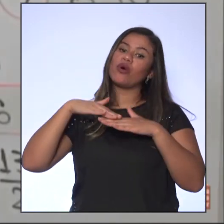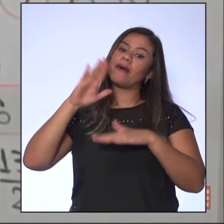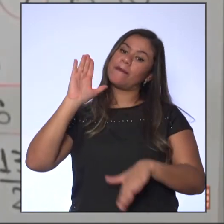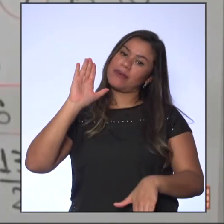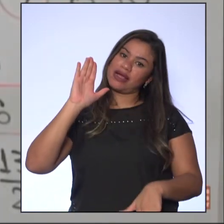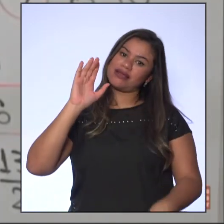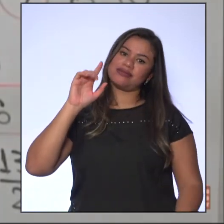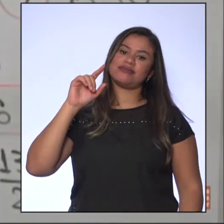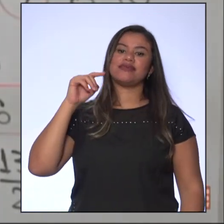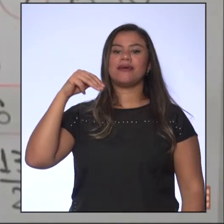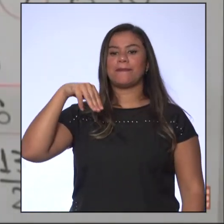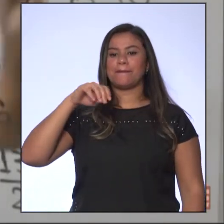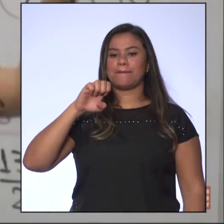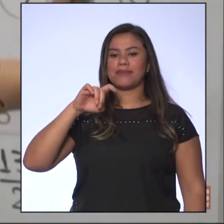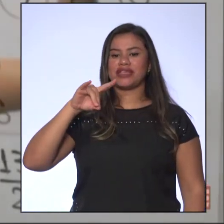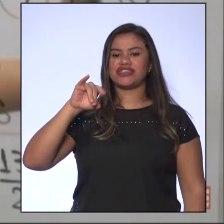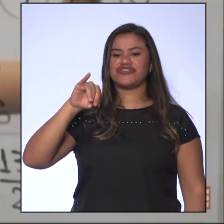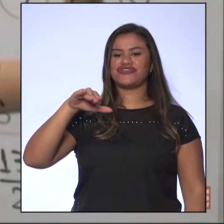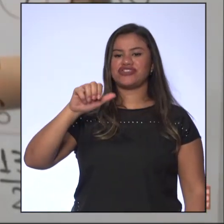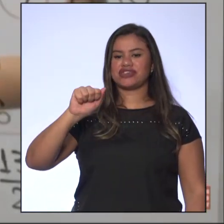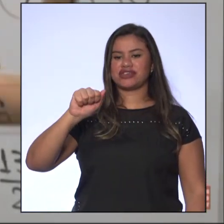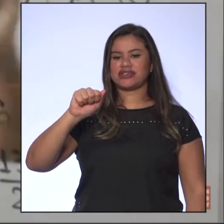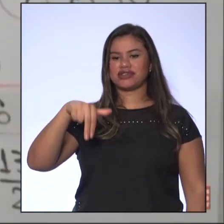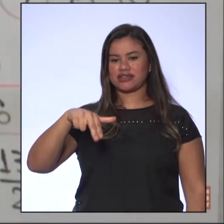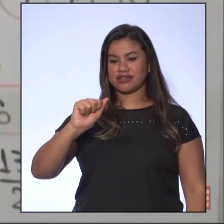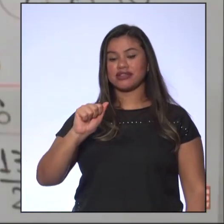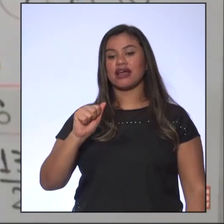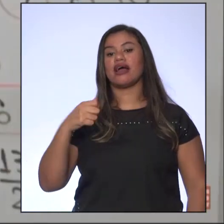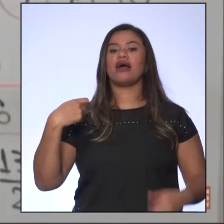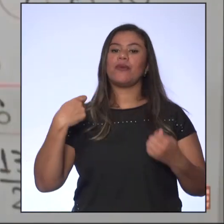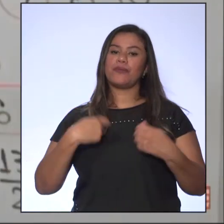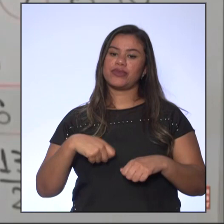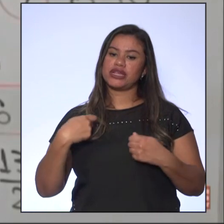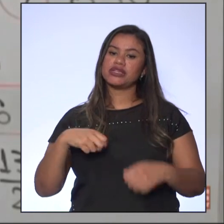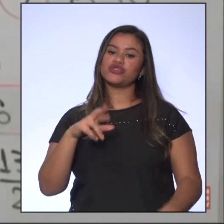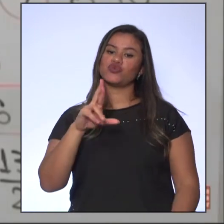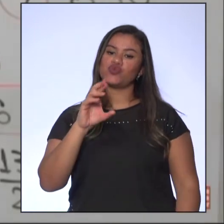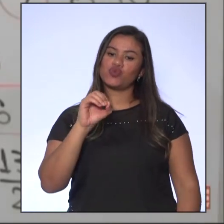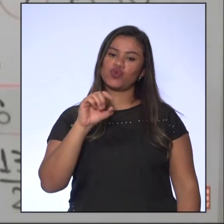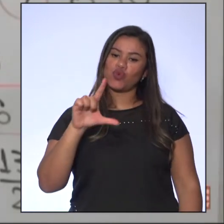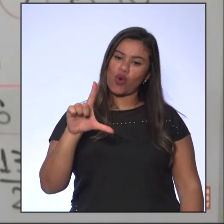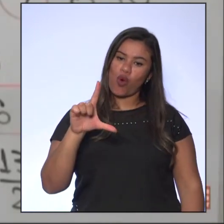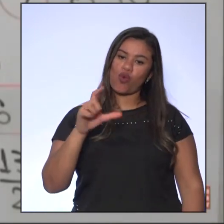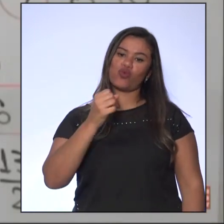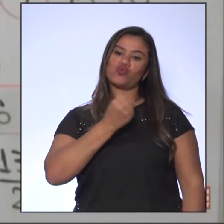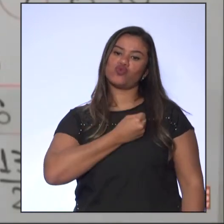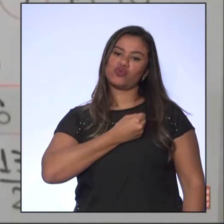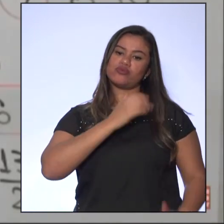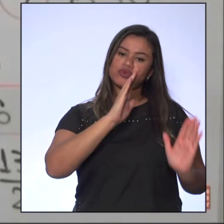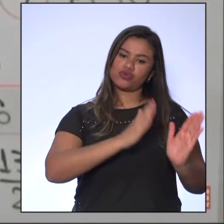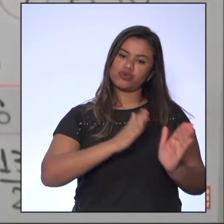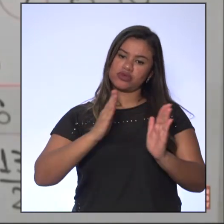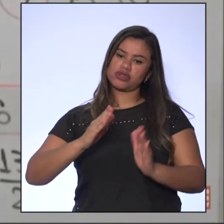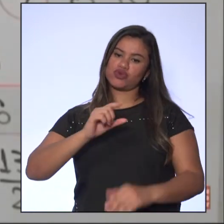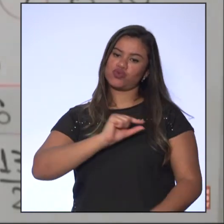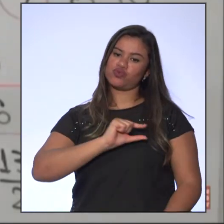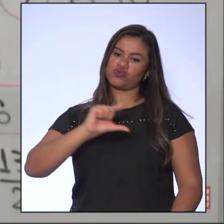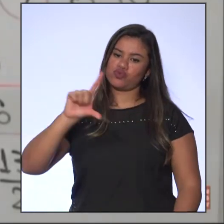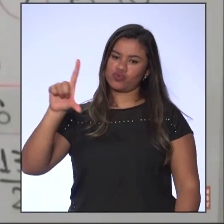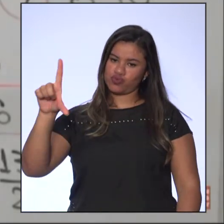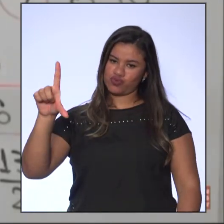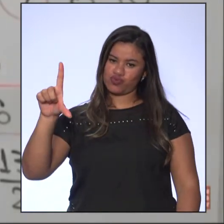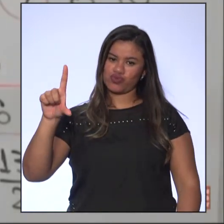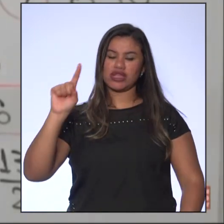mediana. Para a mediana, é importante você colocar em rol, colocar do menor para o maior. E aí, 2